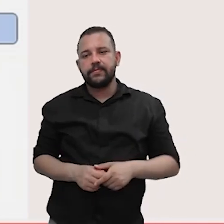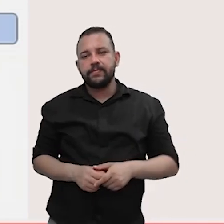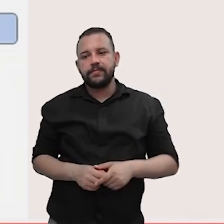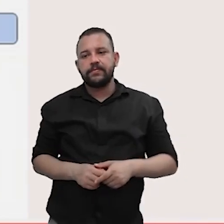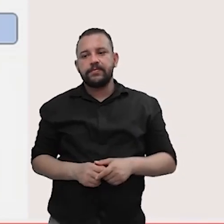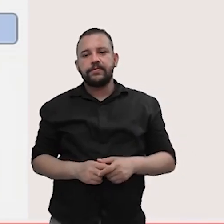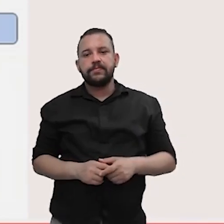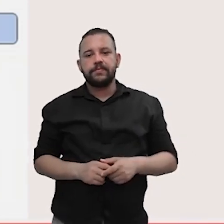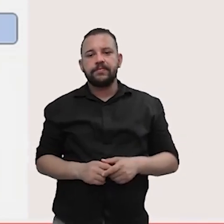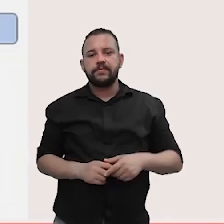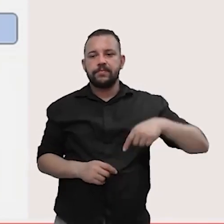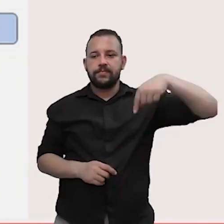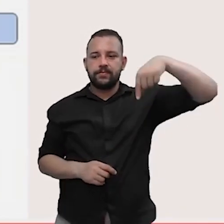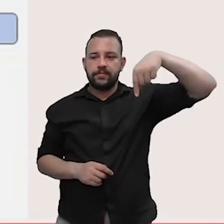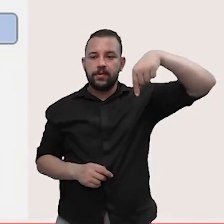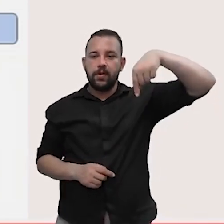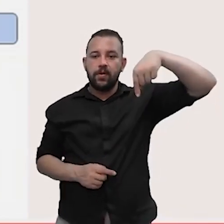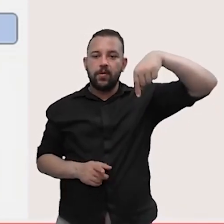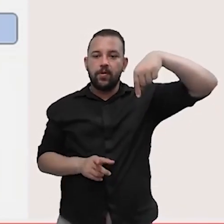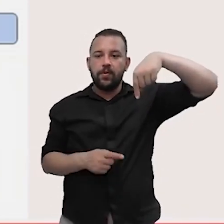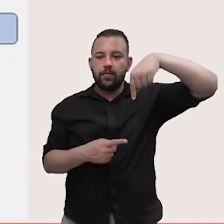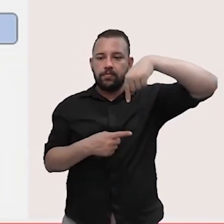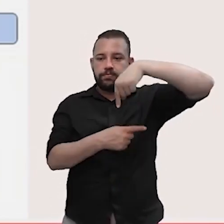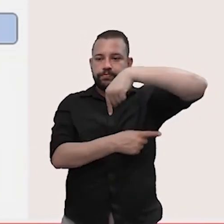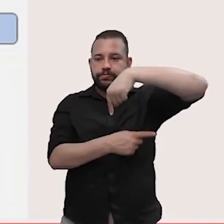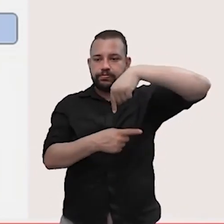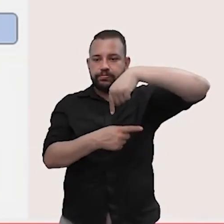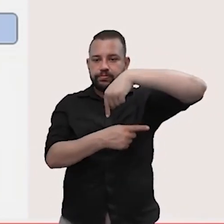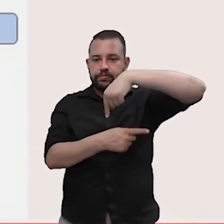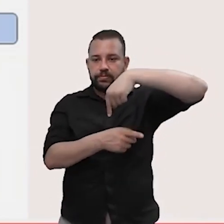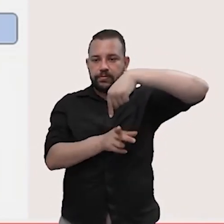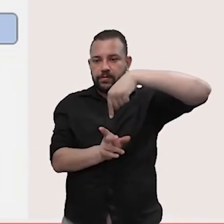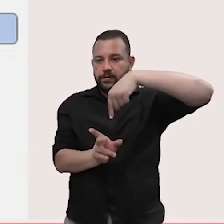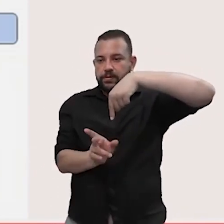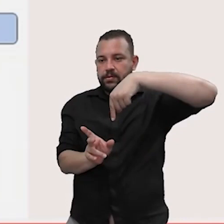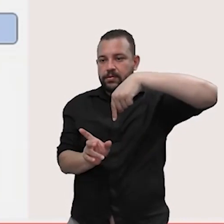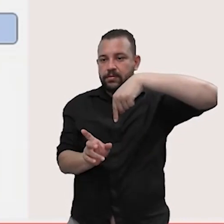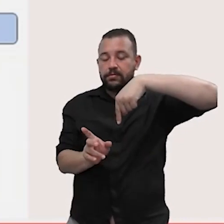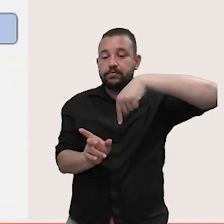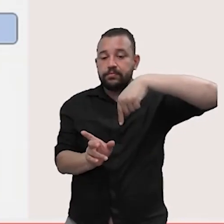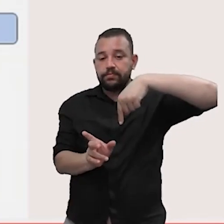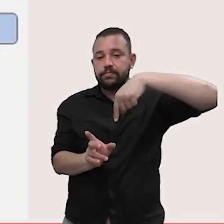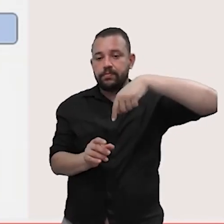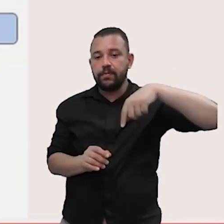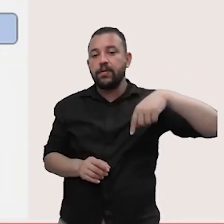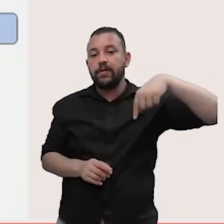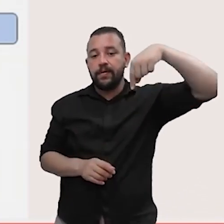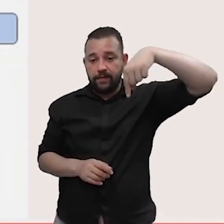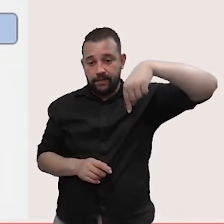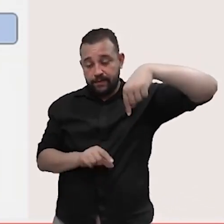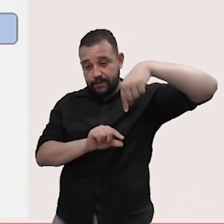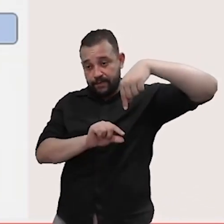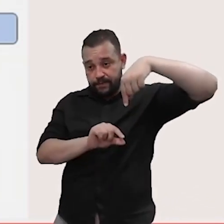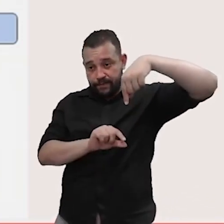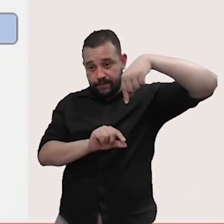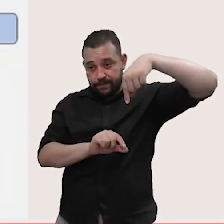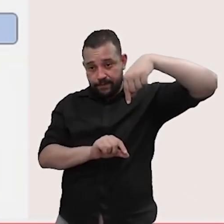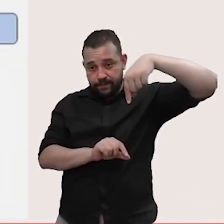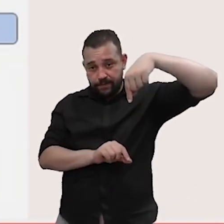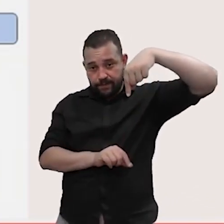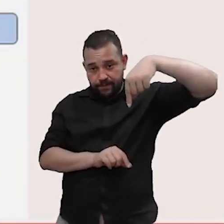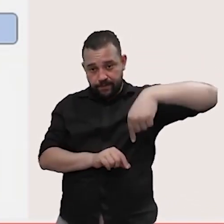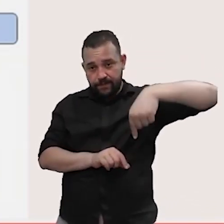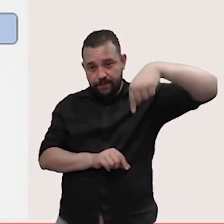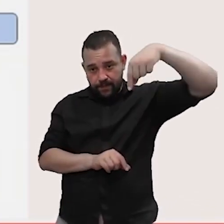nós temos aí, ó, no sentido, na vertical, tá vendo na vertical, os grupos